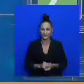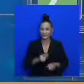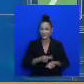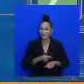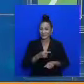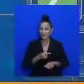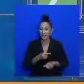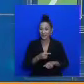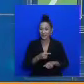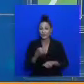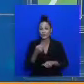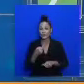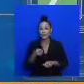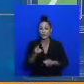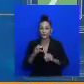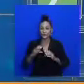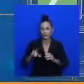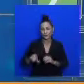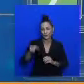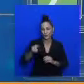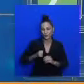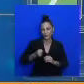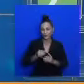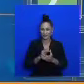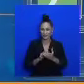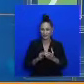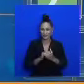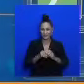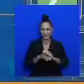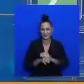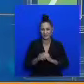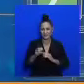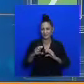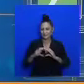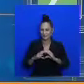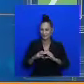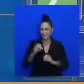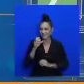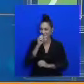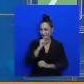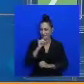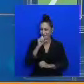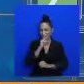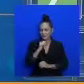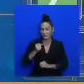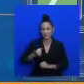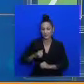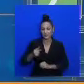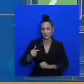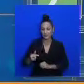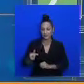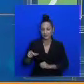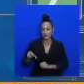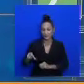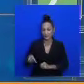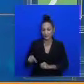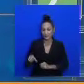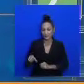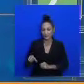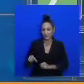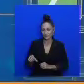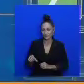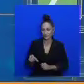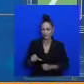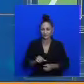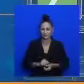E agora, o vigésimo e último número da Lotomania. Bola laranja, número 79.